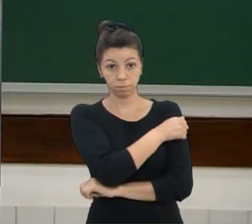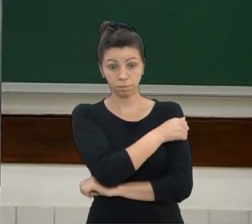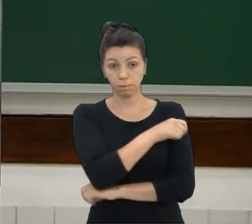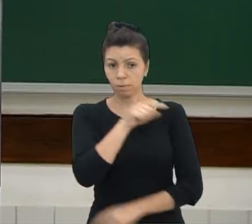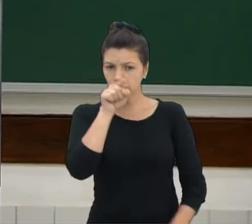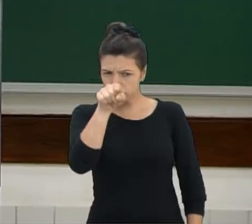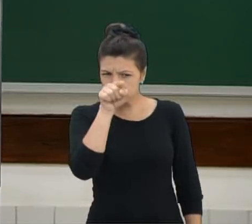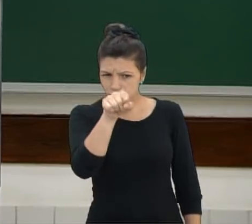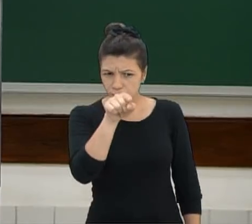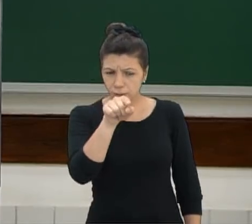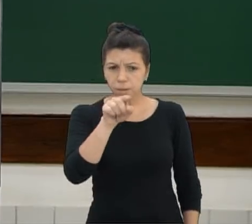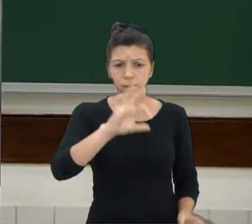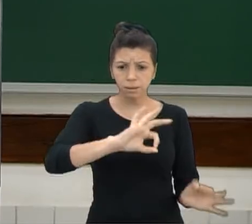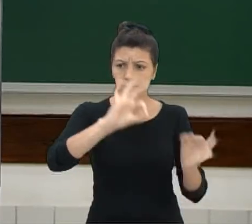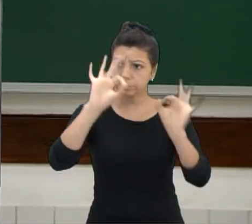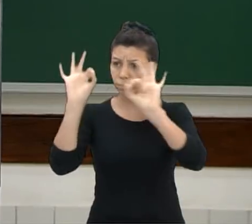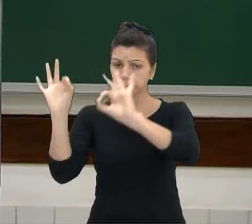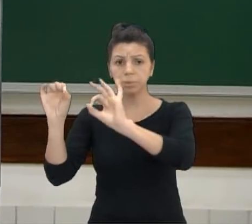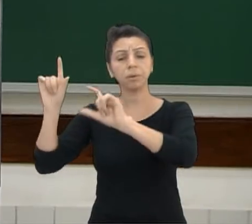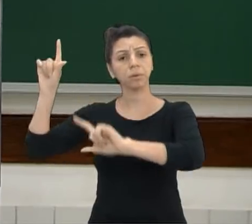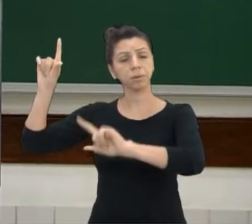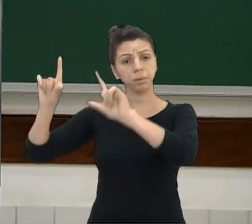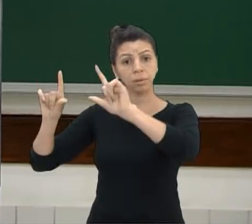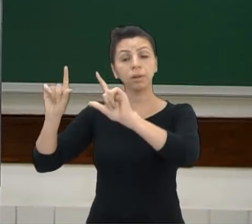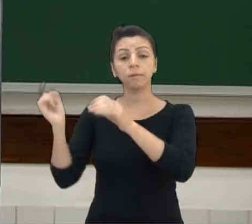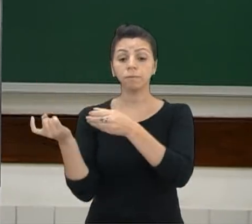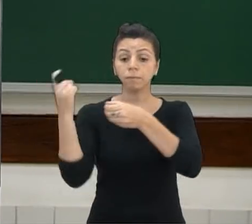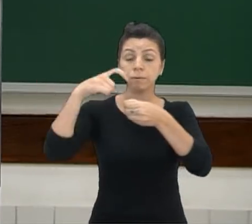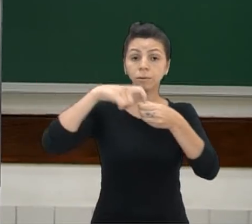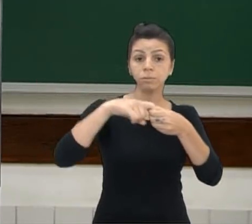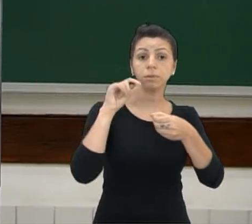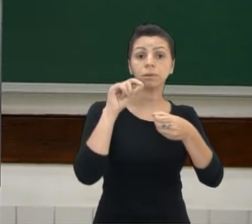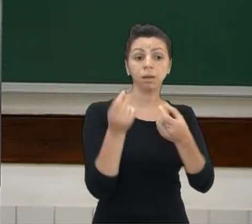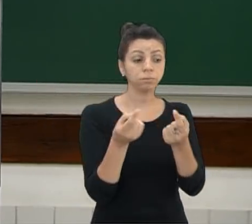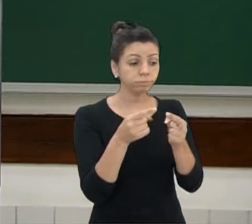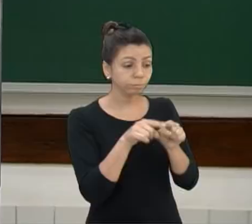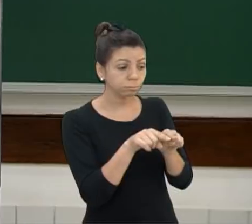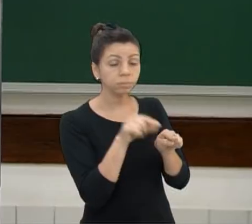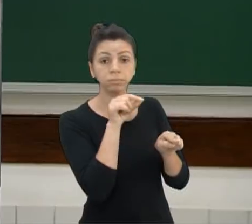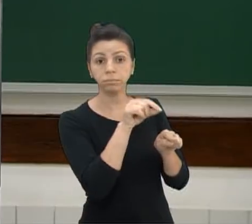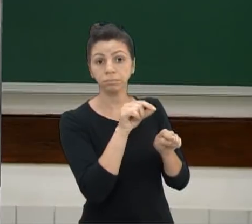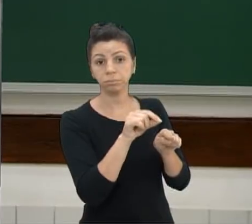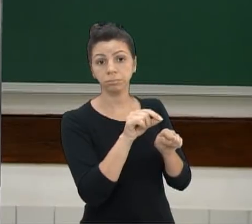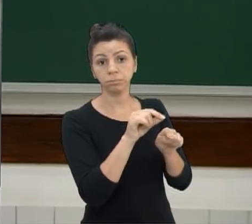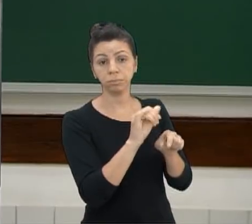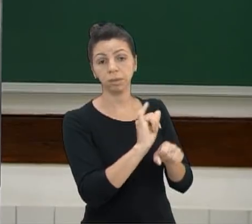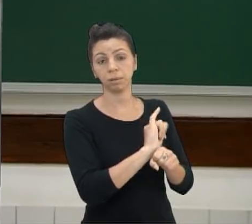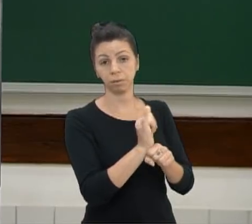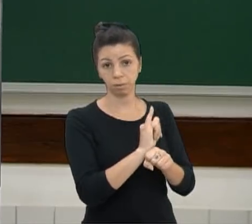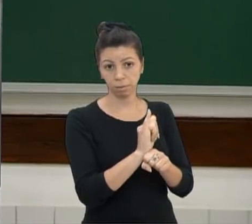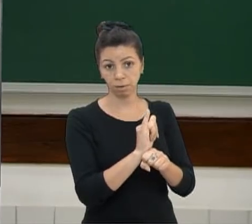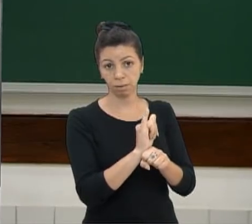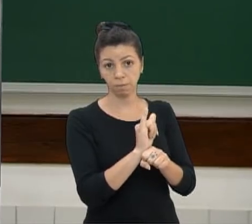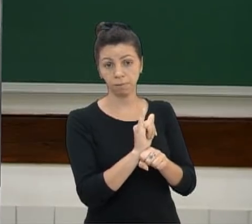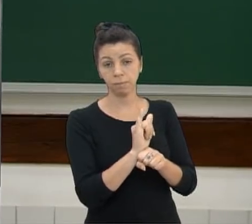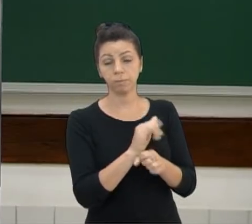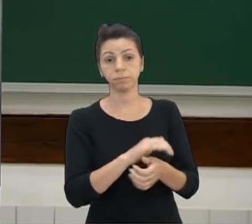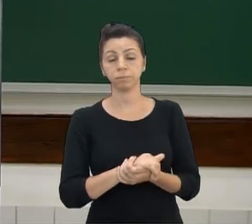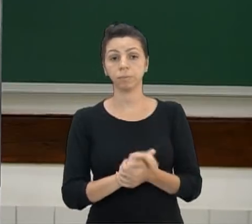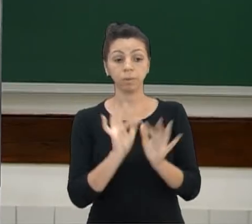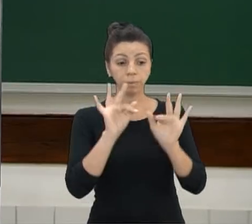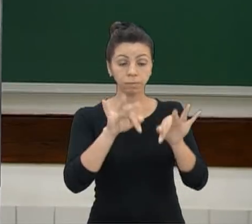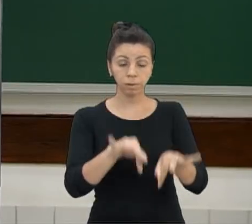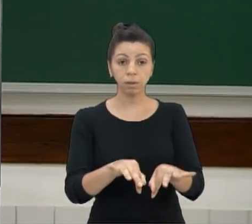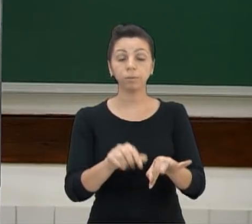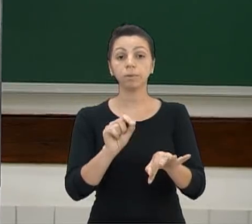está assistindo essa aula, queira rever esta ou alguma das aulas que tenha sido produzido pelo programa Aula Paraná, no final